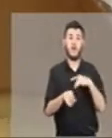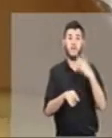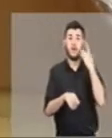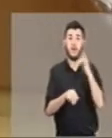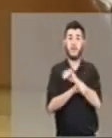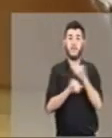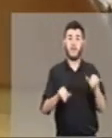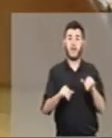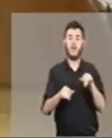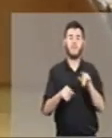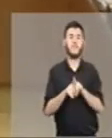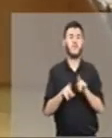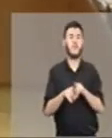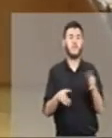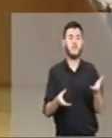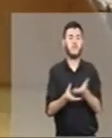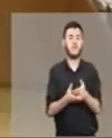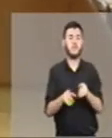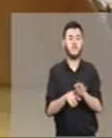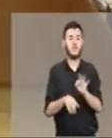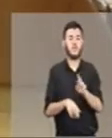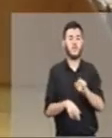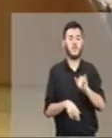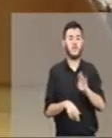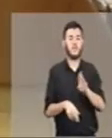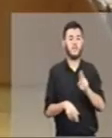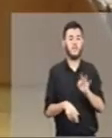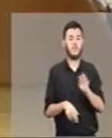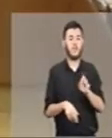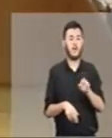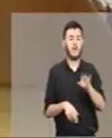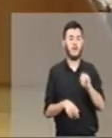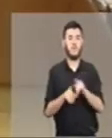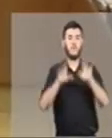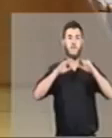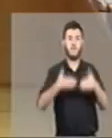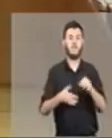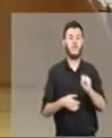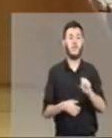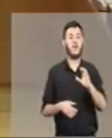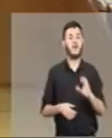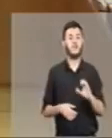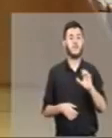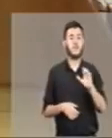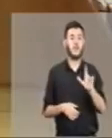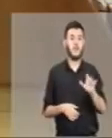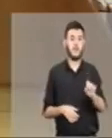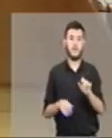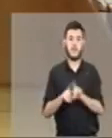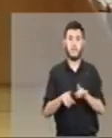tributário de relatoria do ministro Marco Aurélio, referente à CSLL. Está encerrada a sessão.